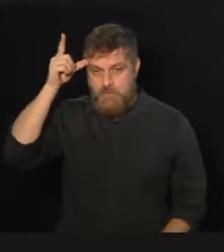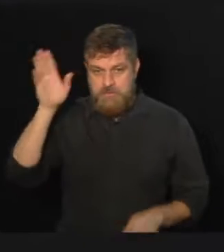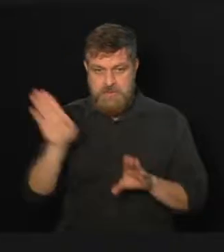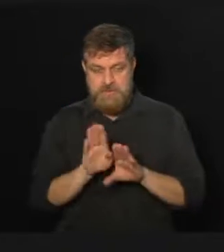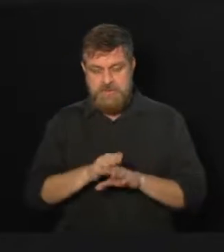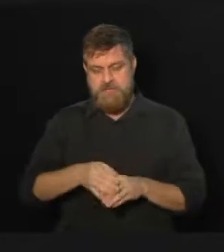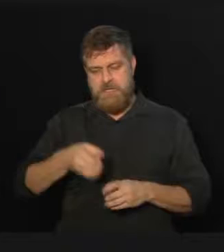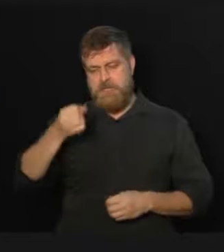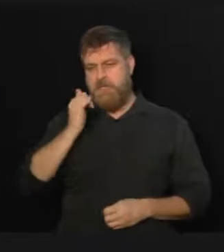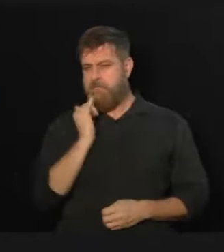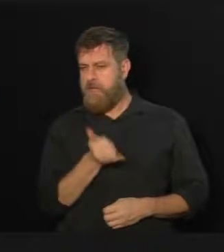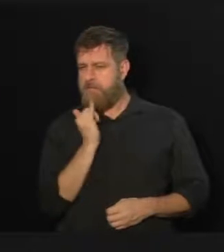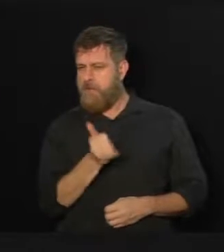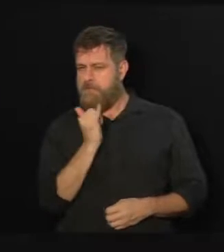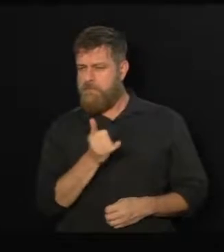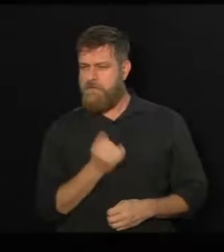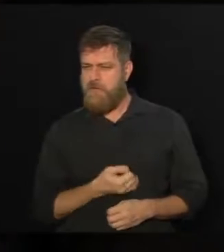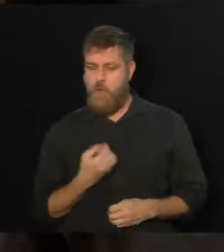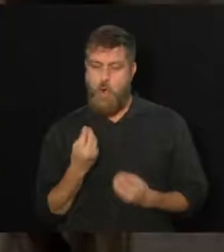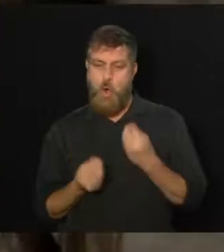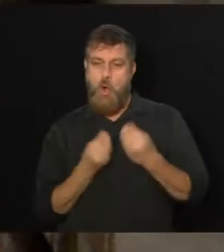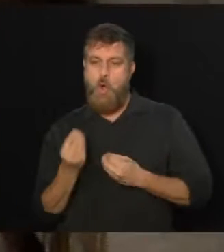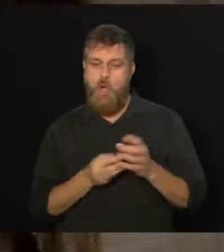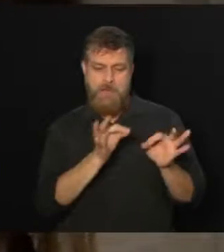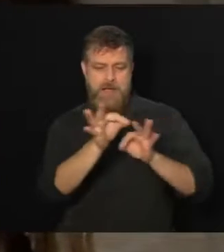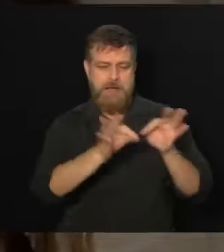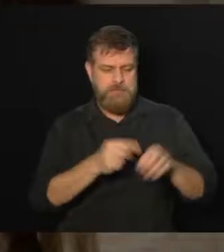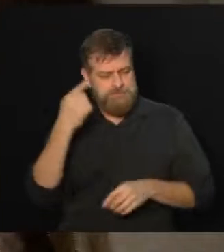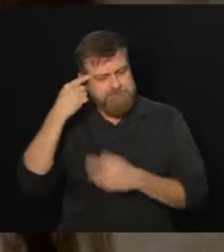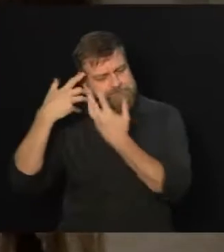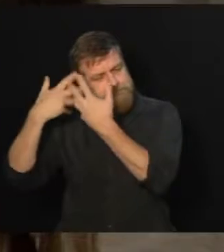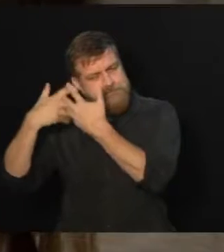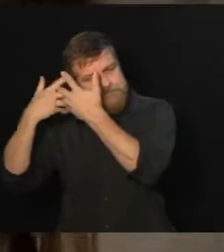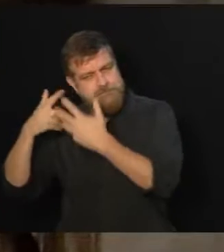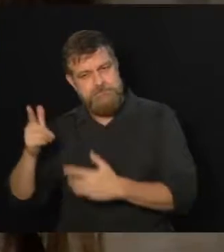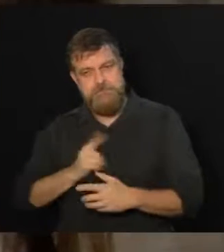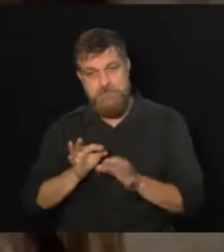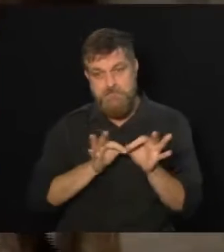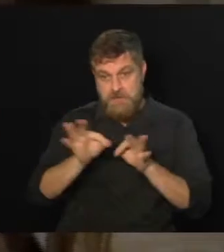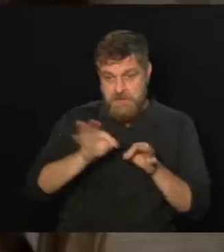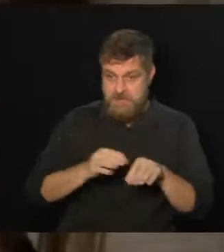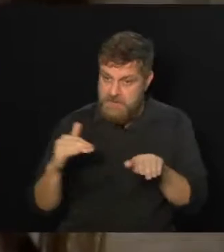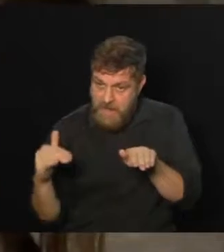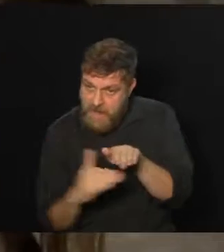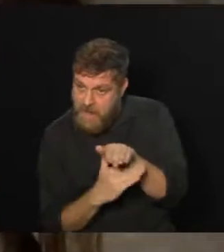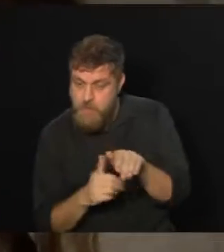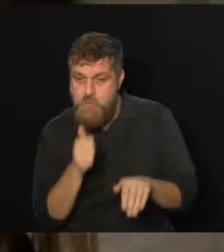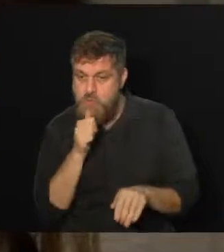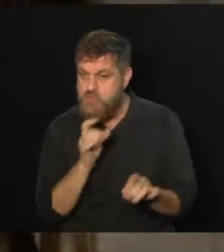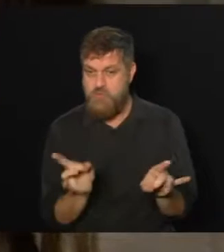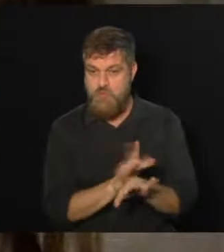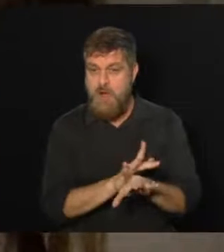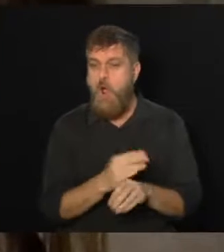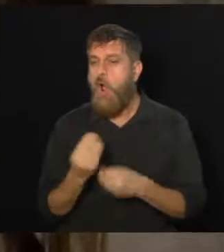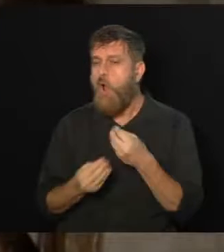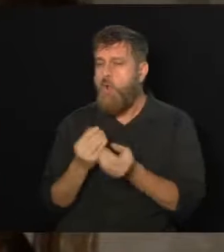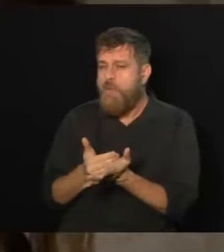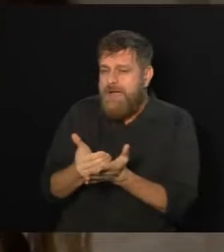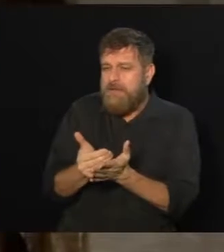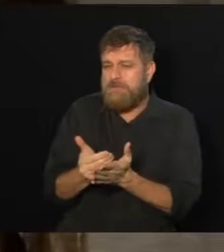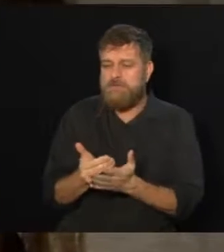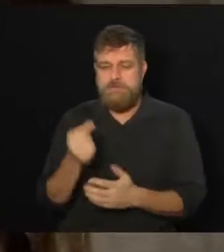narra um pouquinho de como ele pensava em cada um dos projetos, alguns projetos que ainda estão engavetados, como que ele começou a